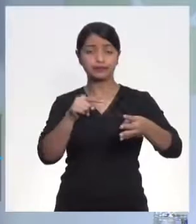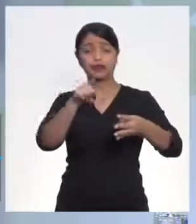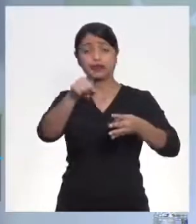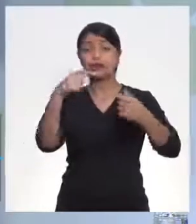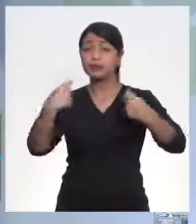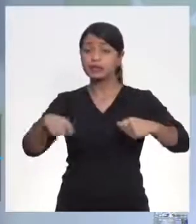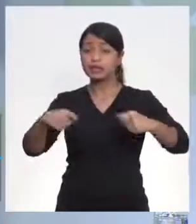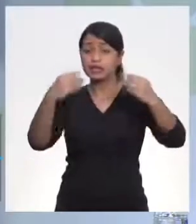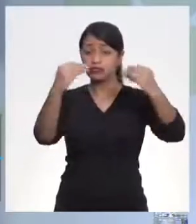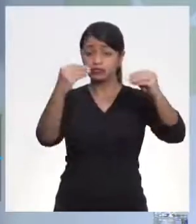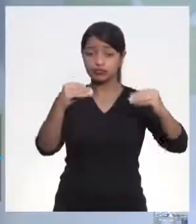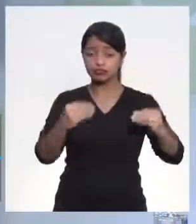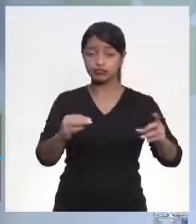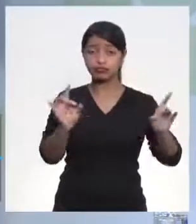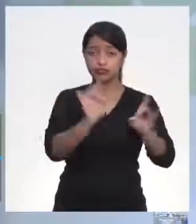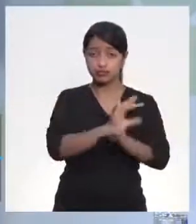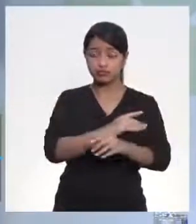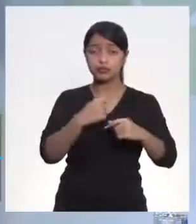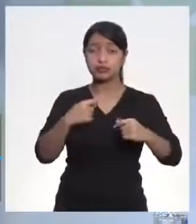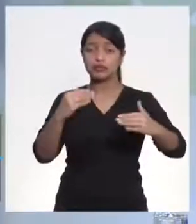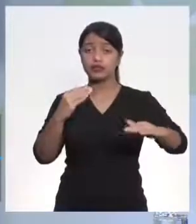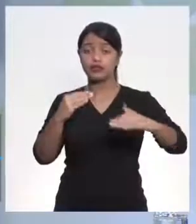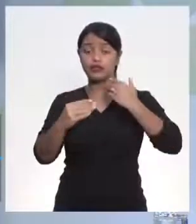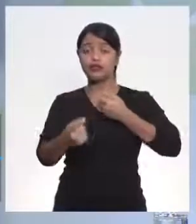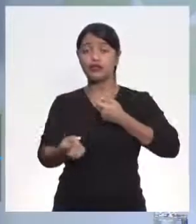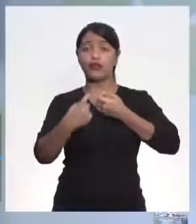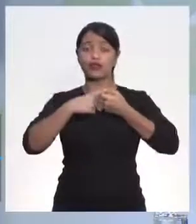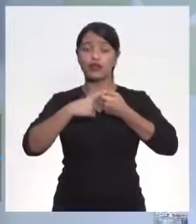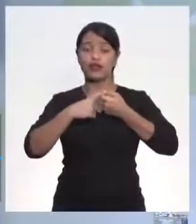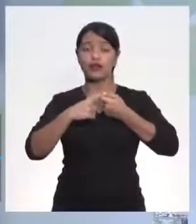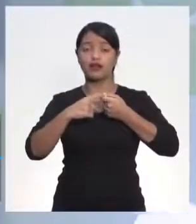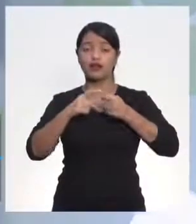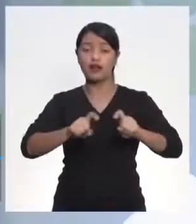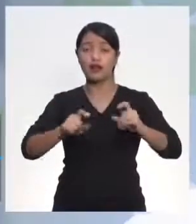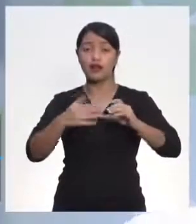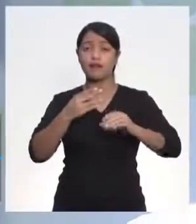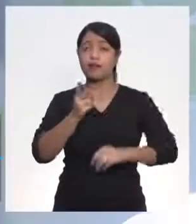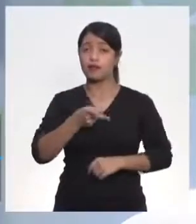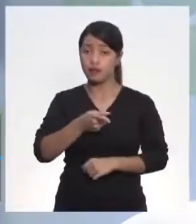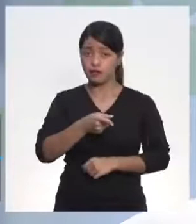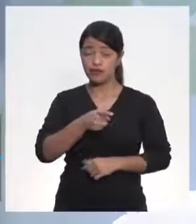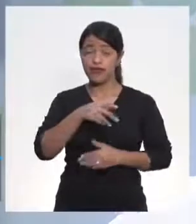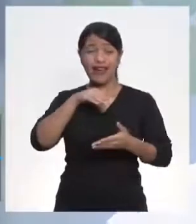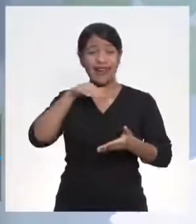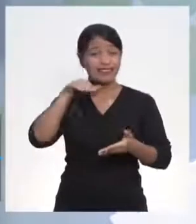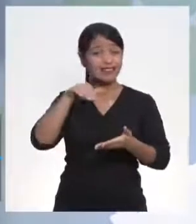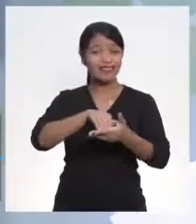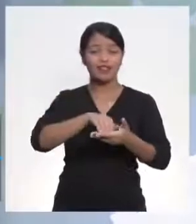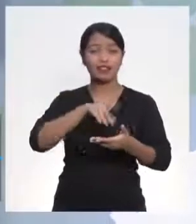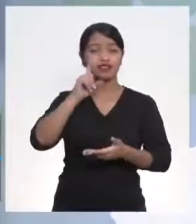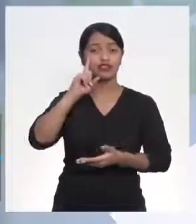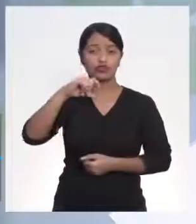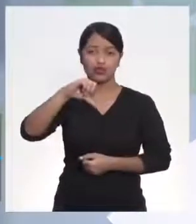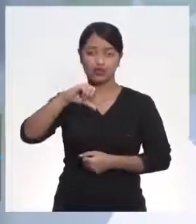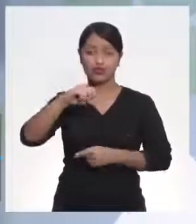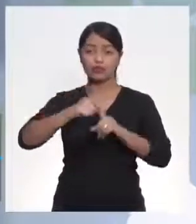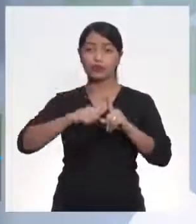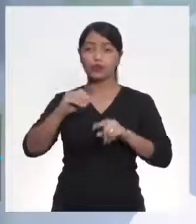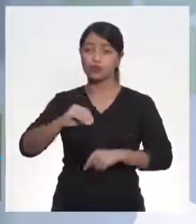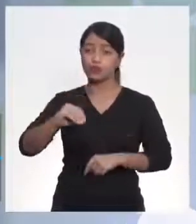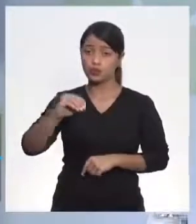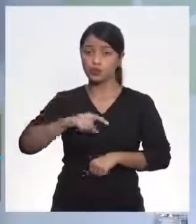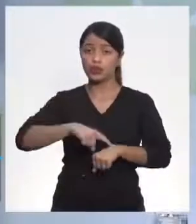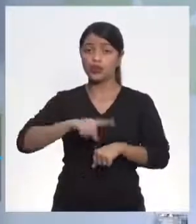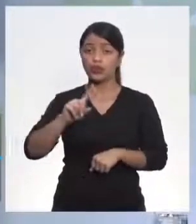que devolver para a gente, né, no mesmo e-mail, até o dia 9/10, às 15 horas, para a sua equipe estar